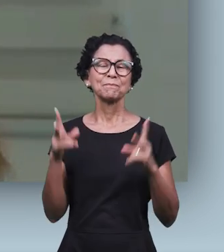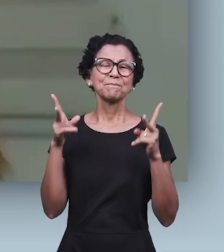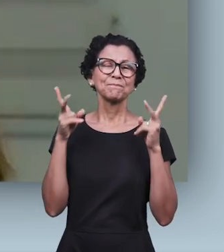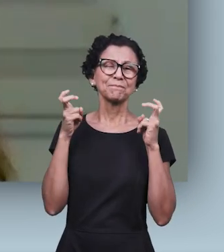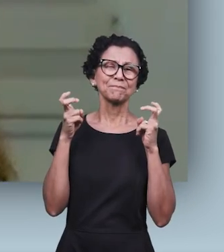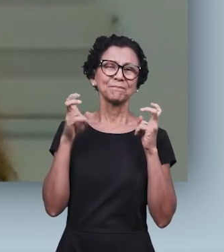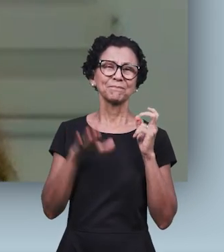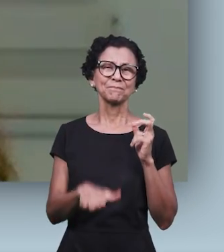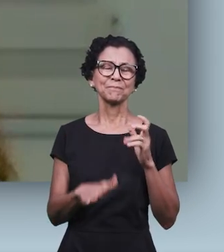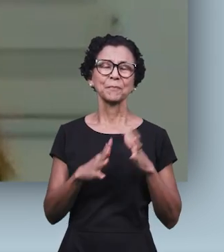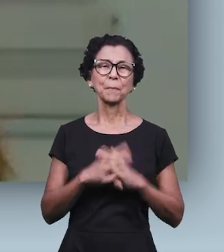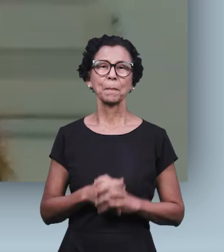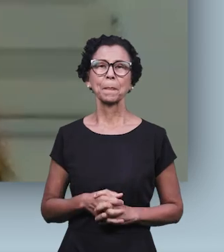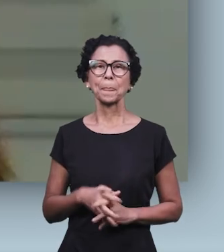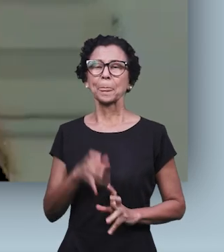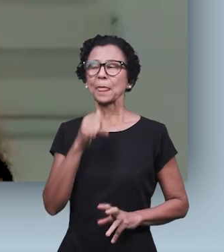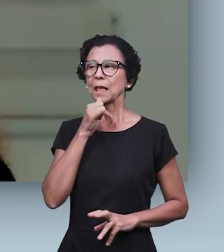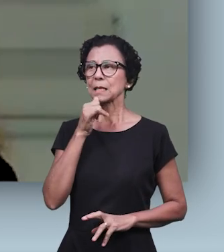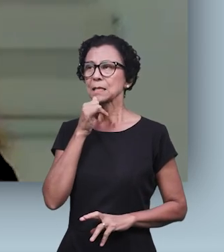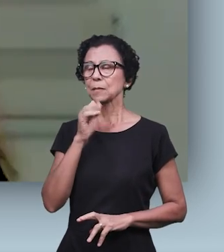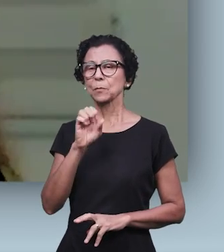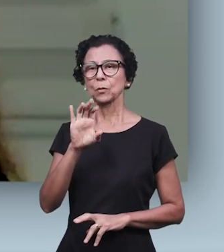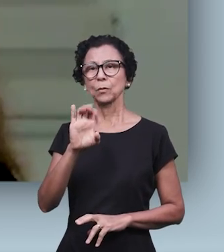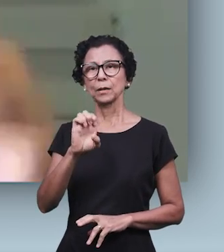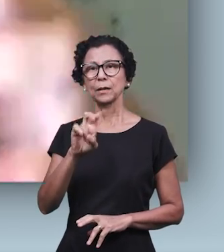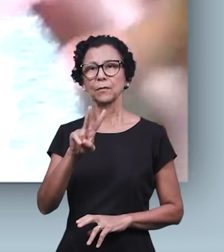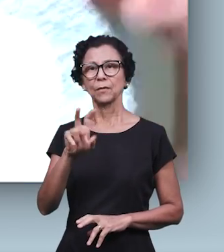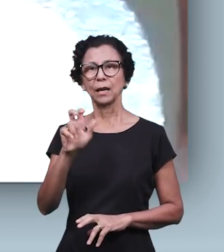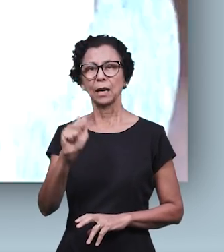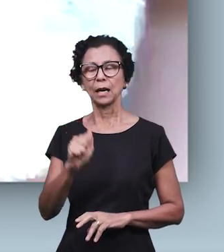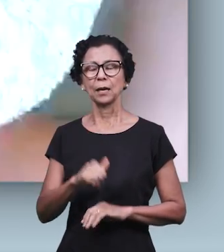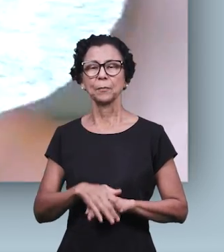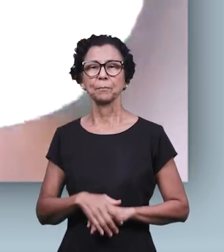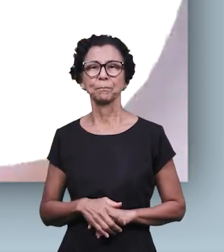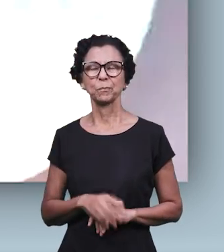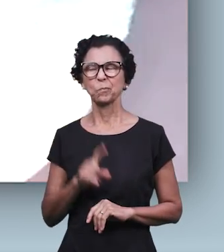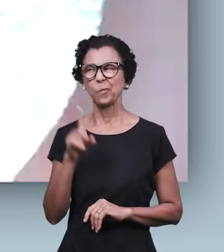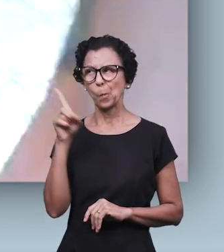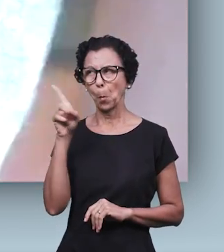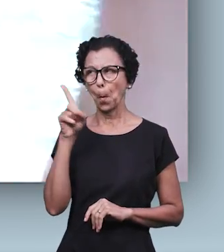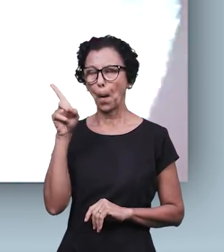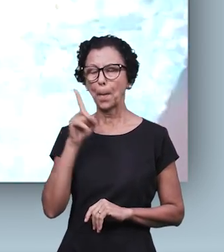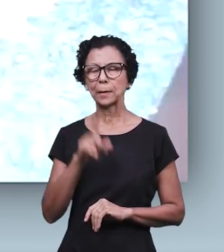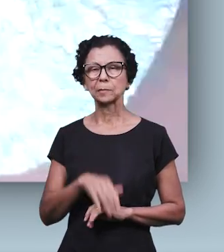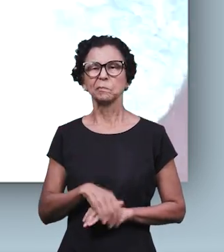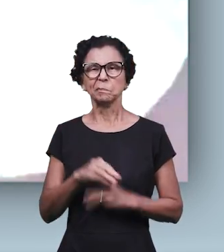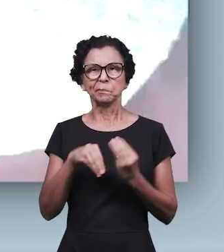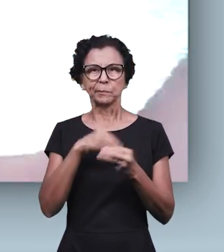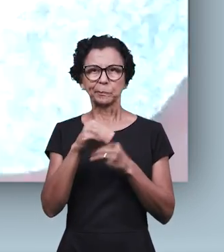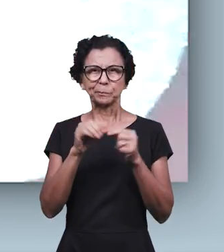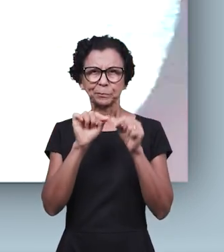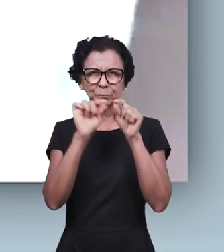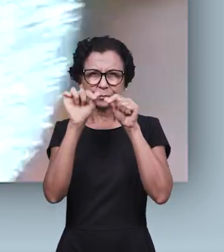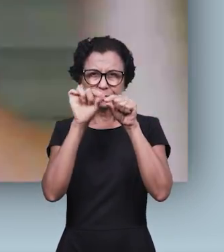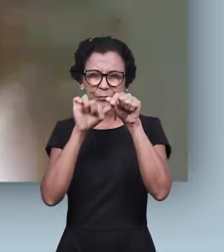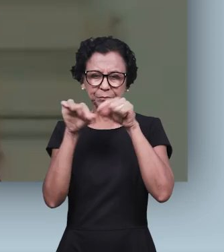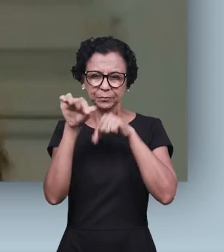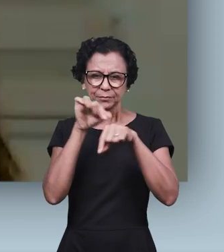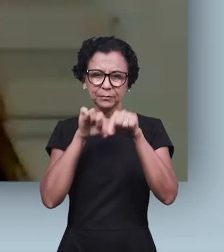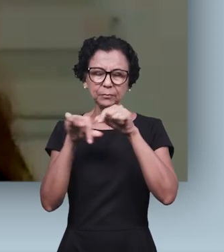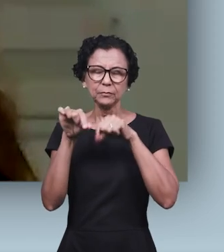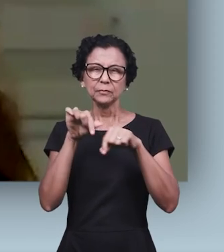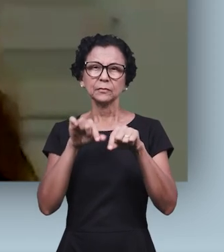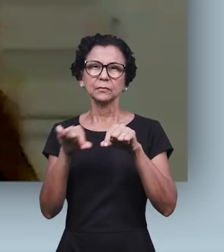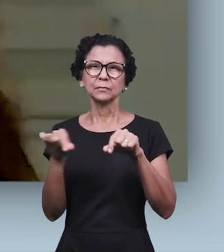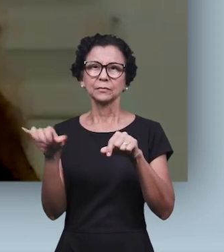vai assimilar. Aqui, por exemplo, tem o EVA com glitter. As irmãs conseguem ver aqui? Tem glitter, é onde